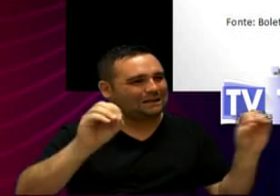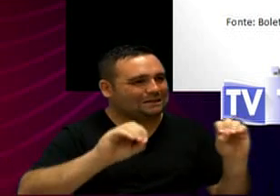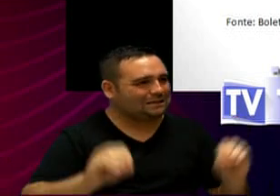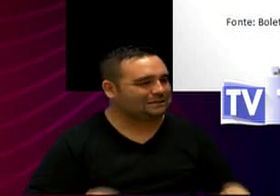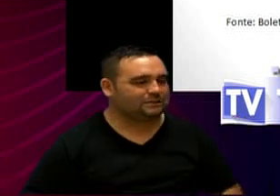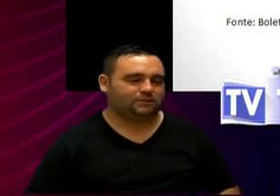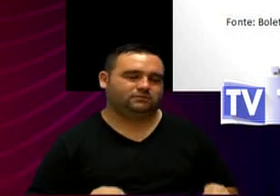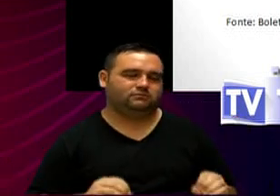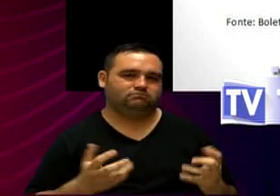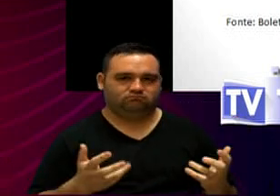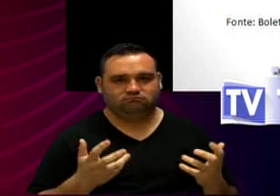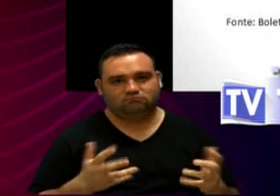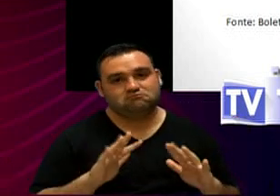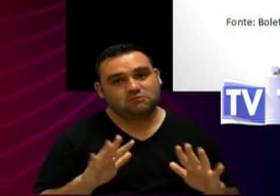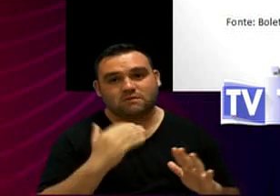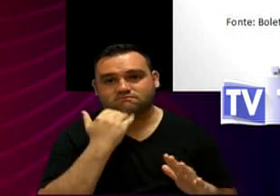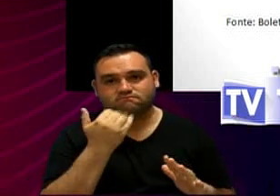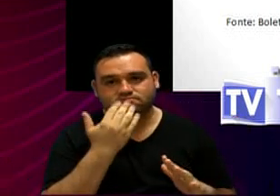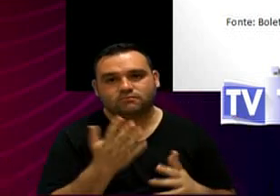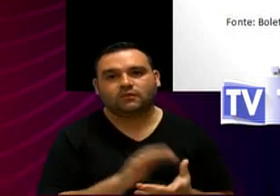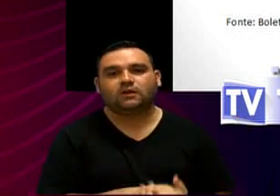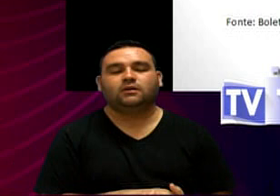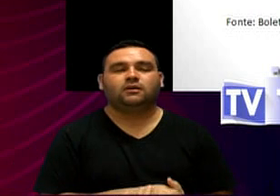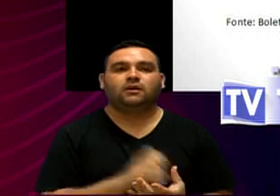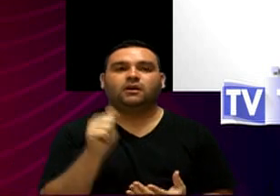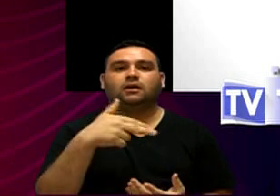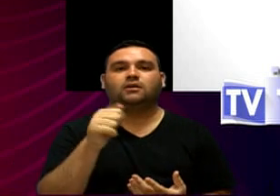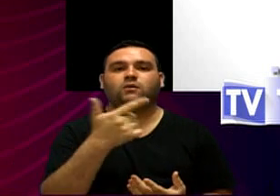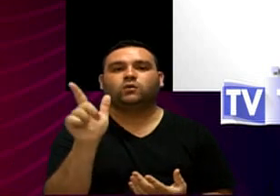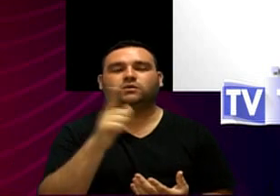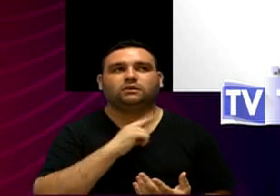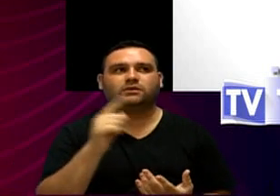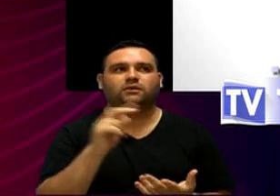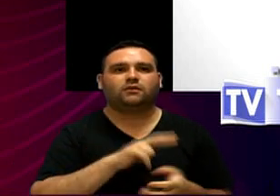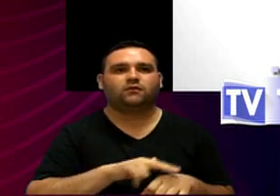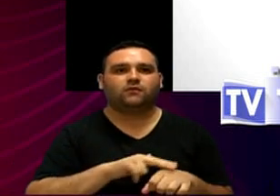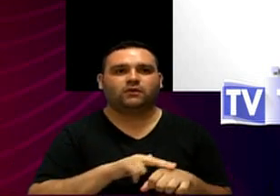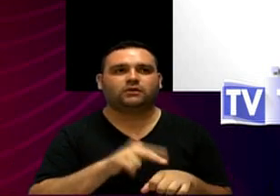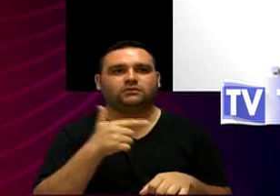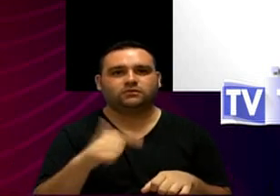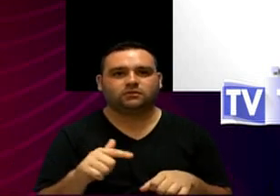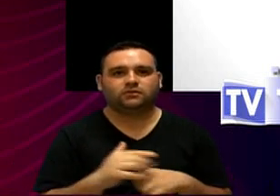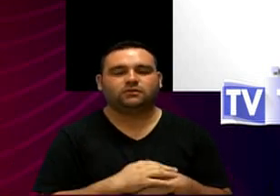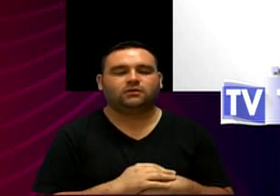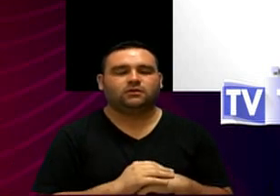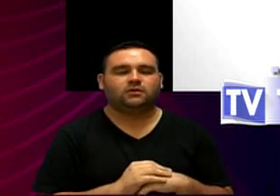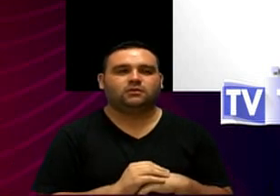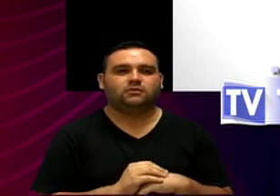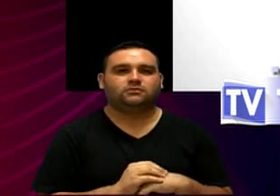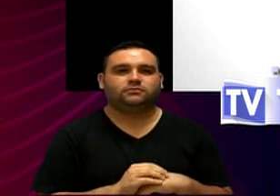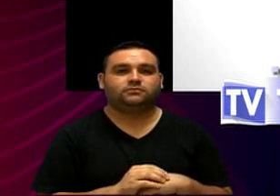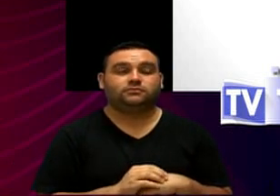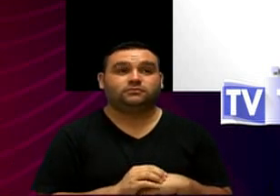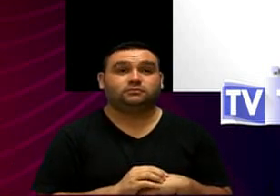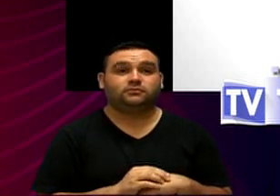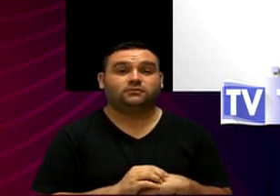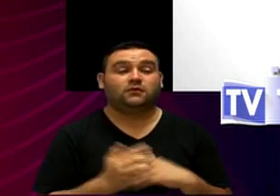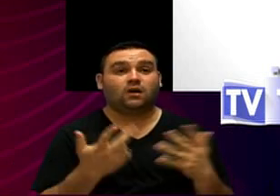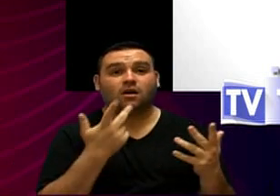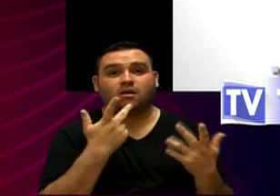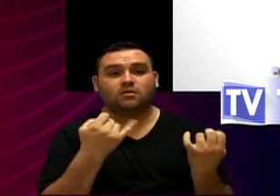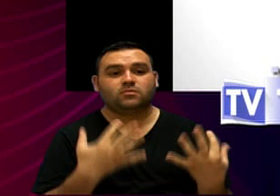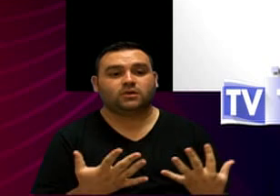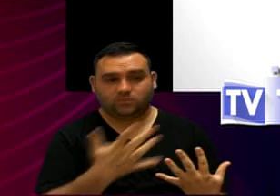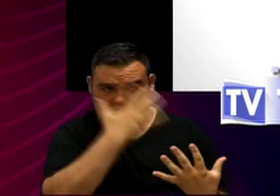crimes. Pode pular o próximo, Ana, por favor, o verde não, que é repetido. Eu falei crimes contra